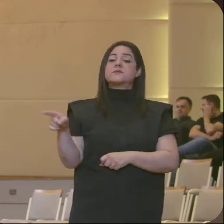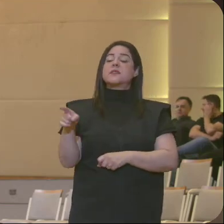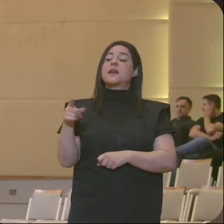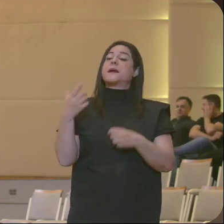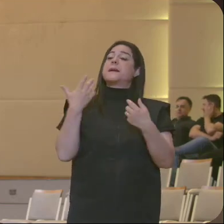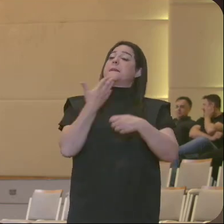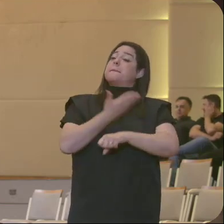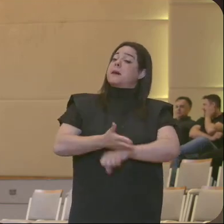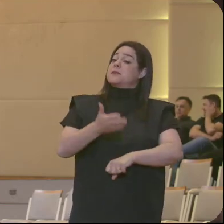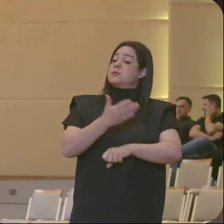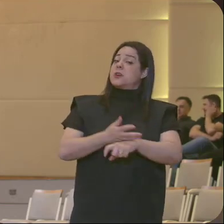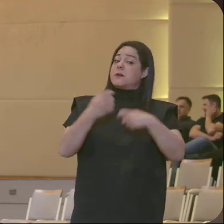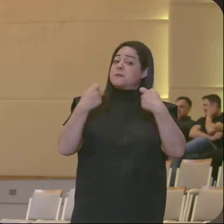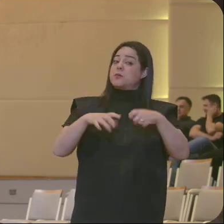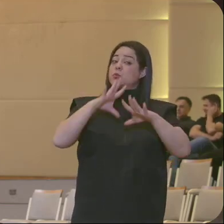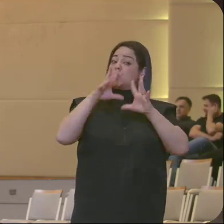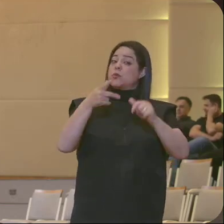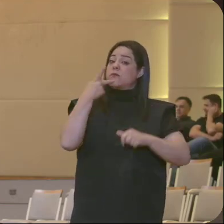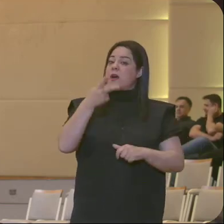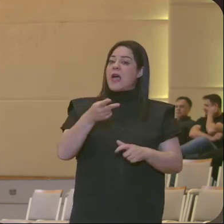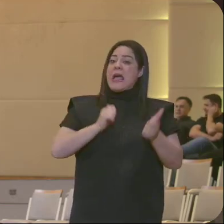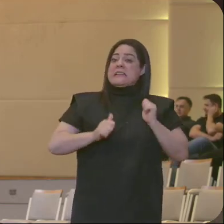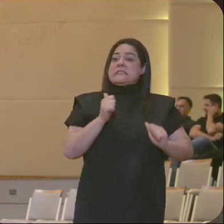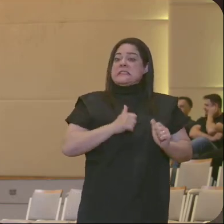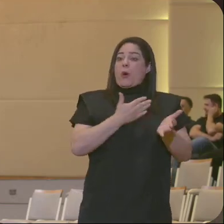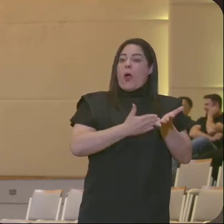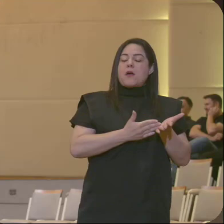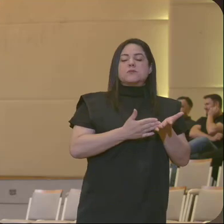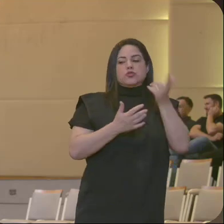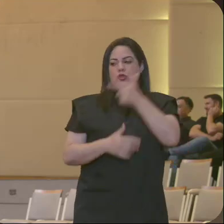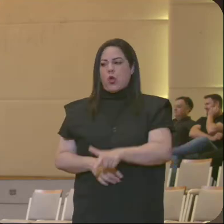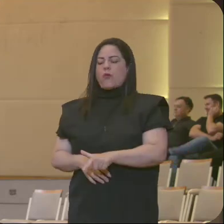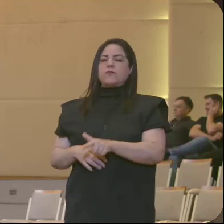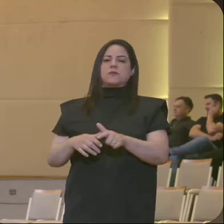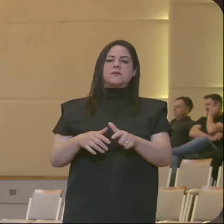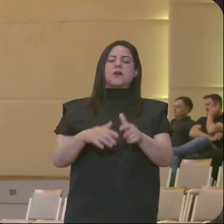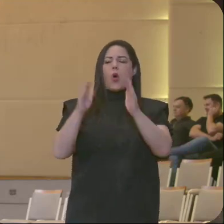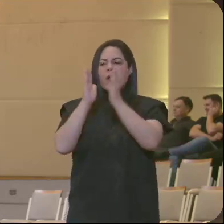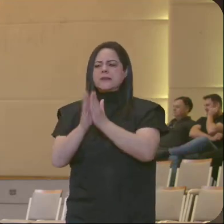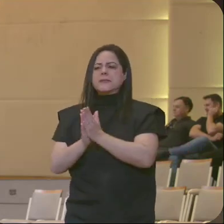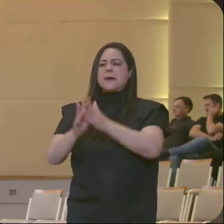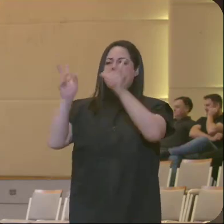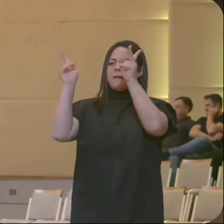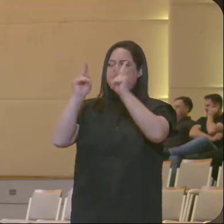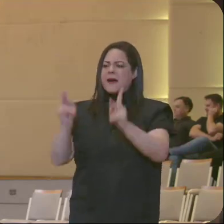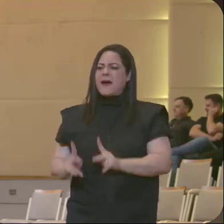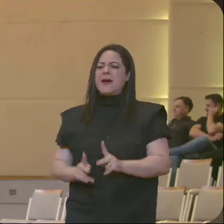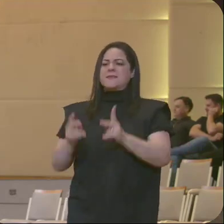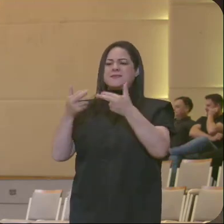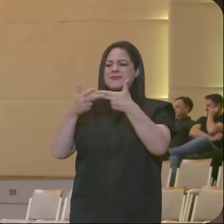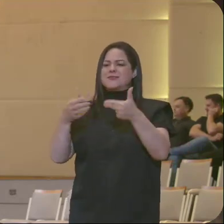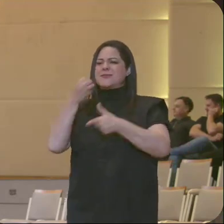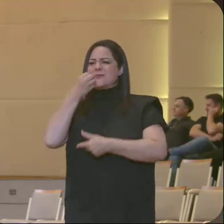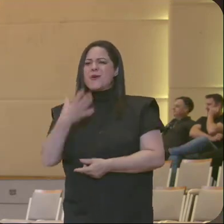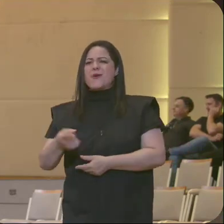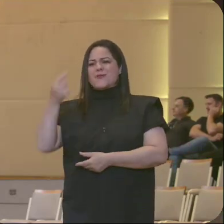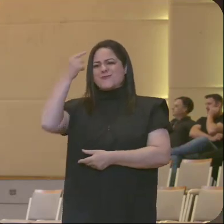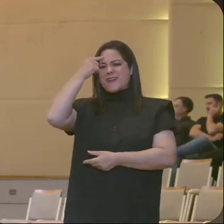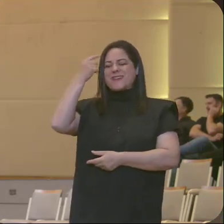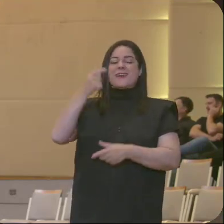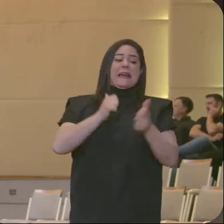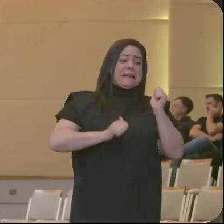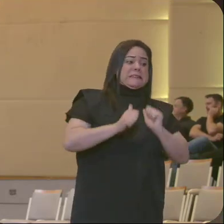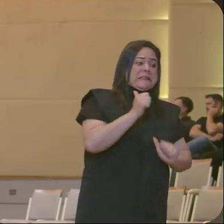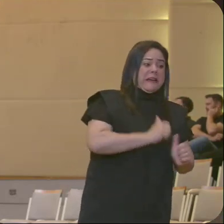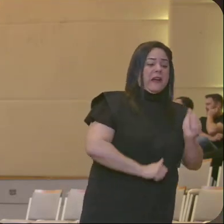tudo aquilo que você está ouvindo. Vem ansiedade no coração? Vai de novo. Oração. Paz, coisas boas que enchem a mente. Vem ansiedade